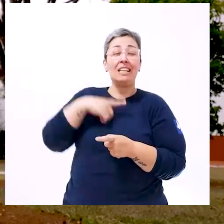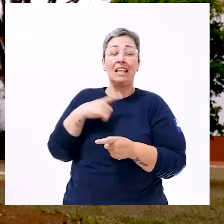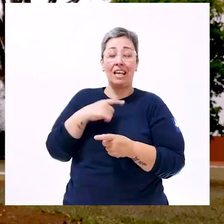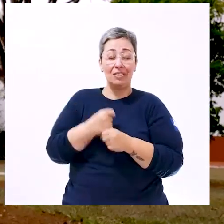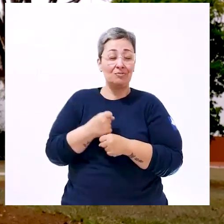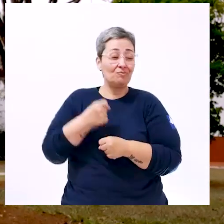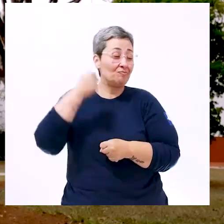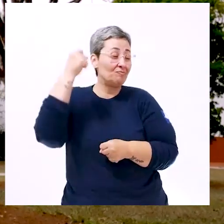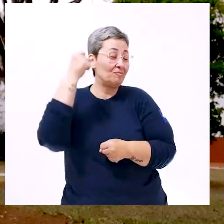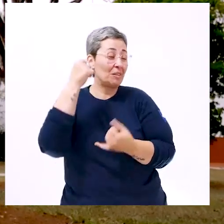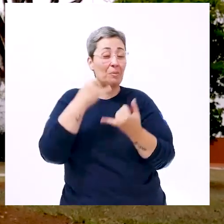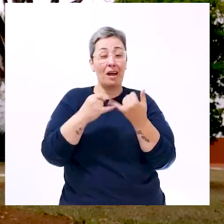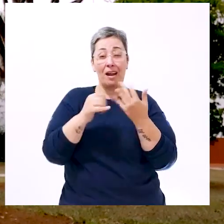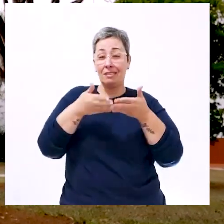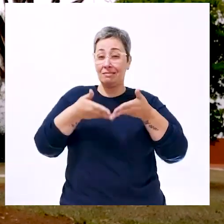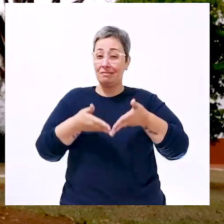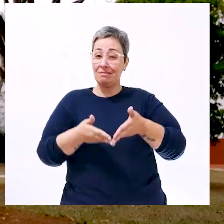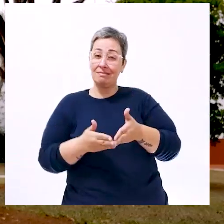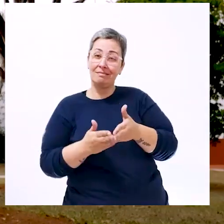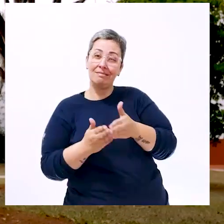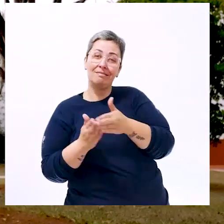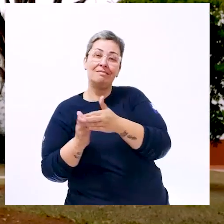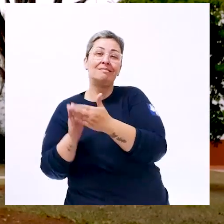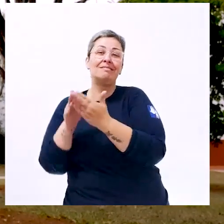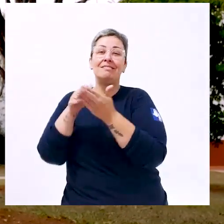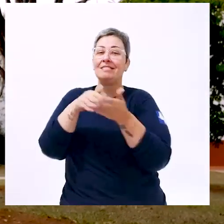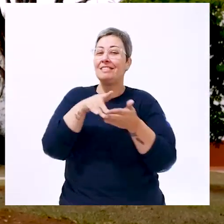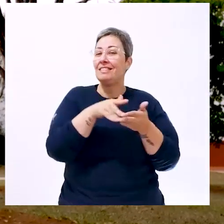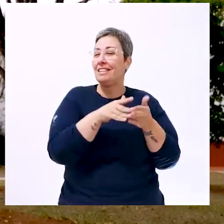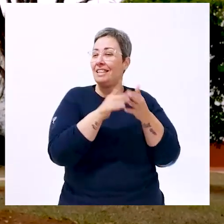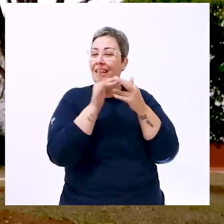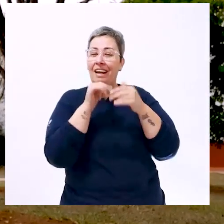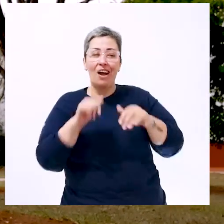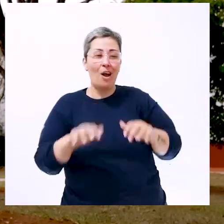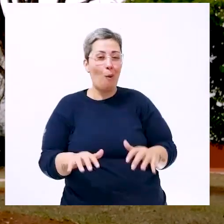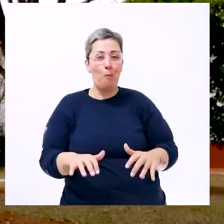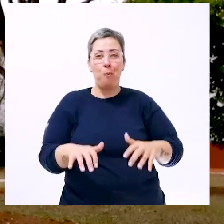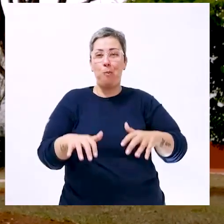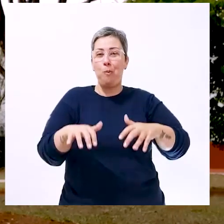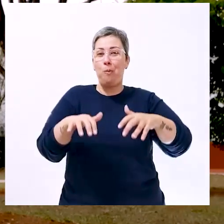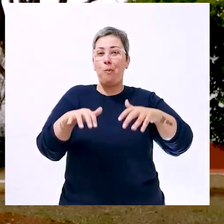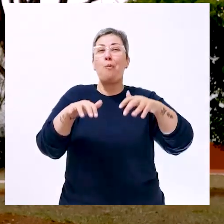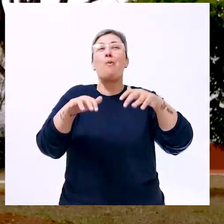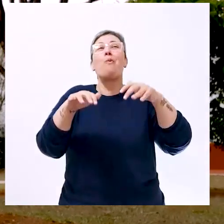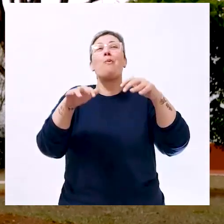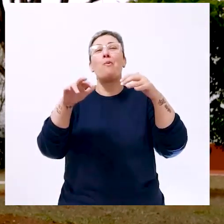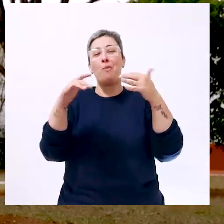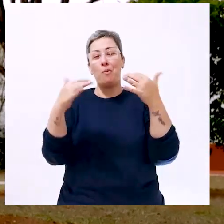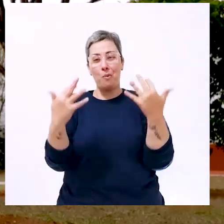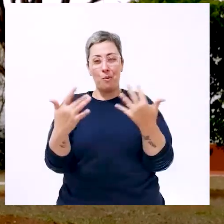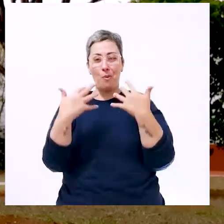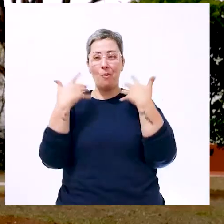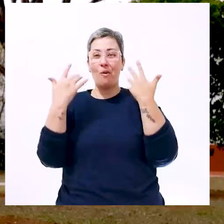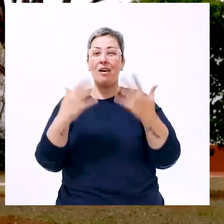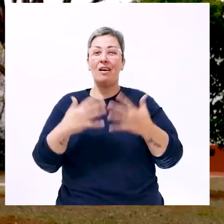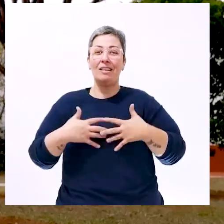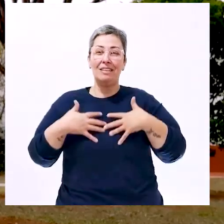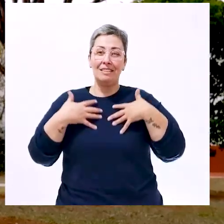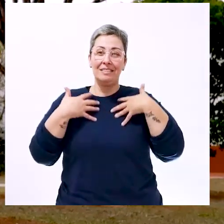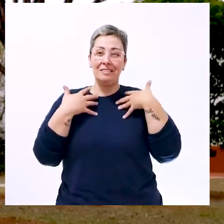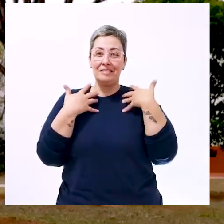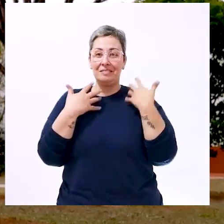e guarda-chuva na mão de menino vira barco deslizando na correnteza da cheia que enche